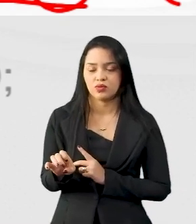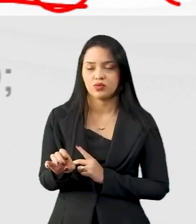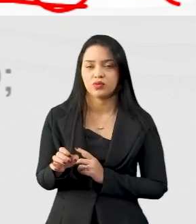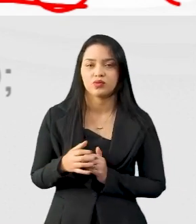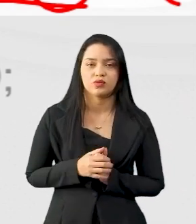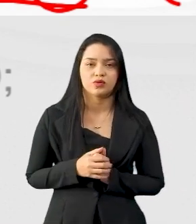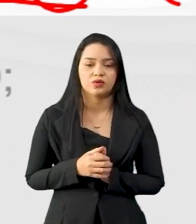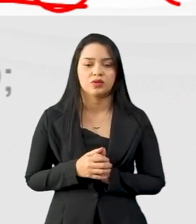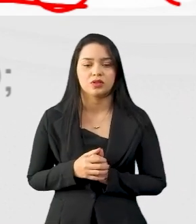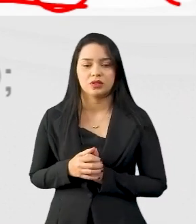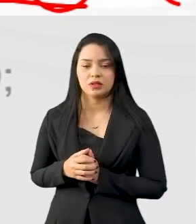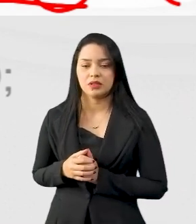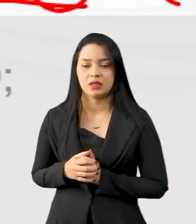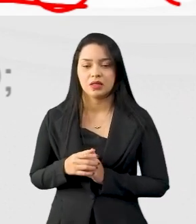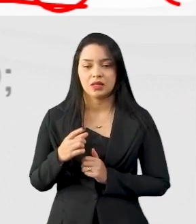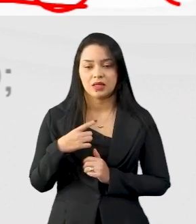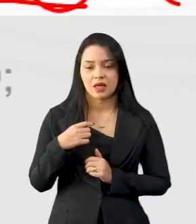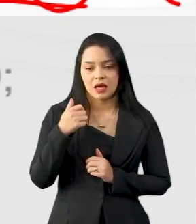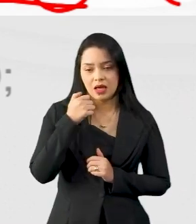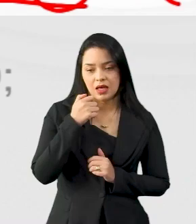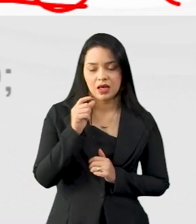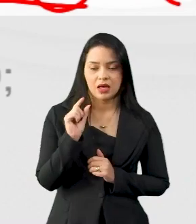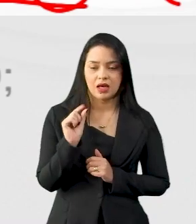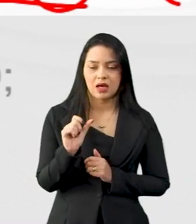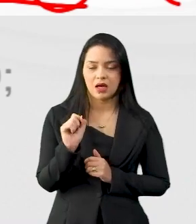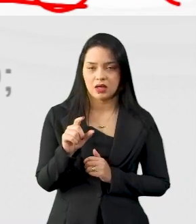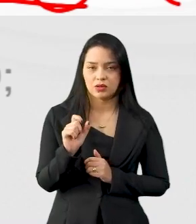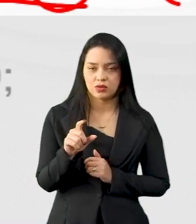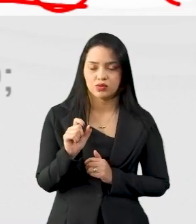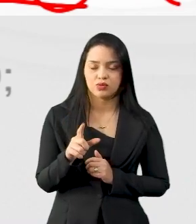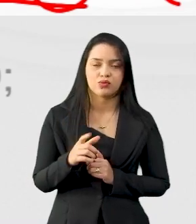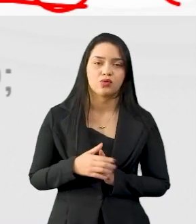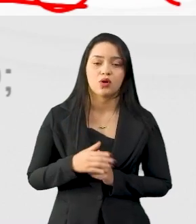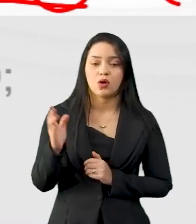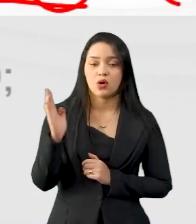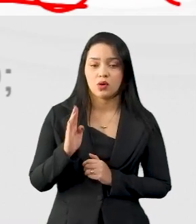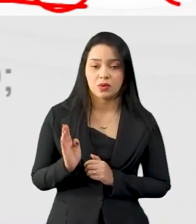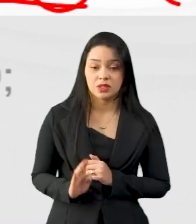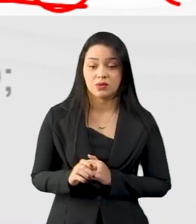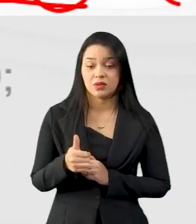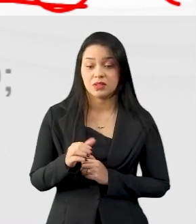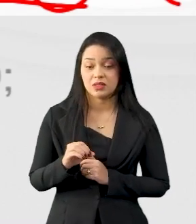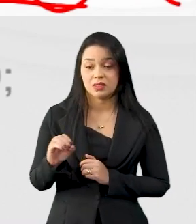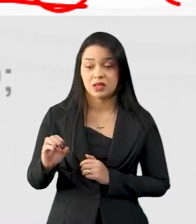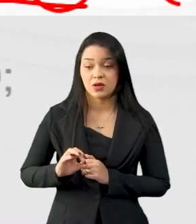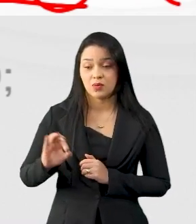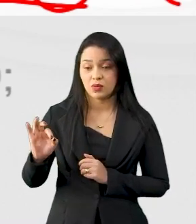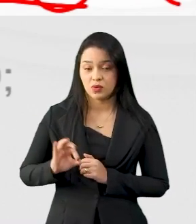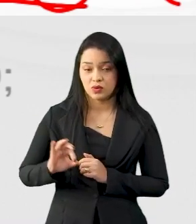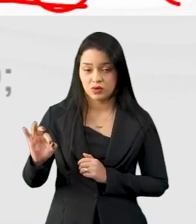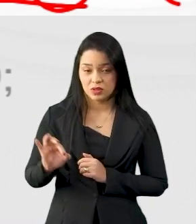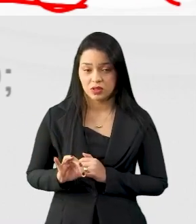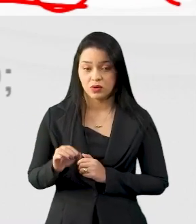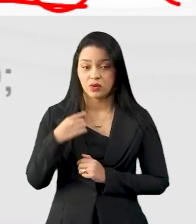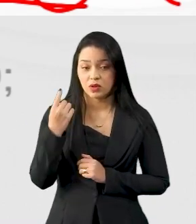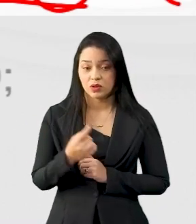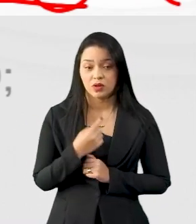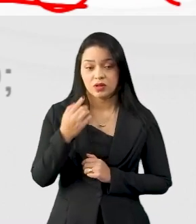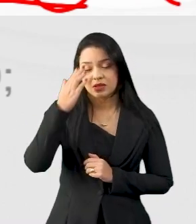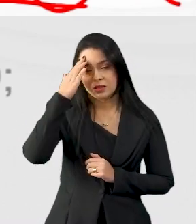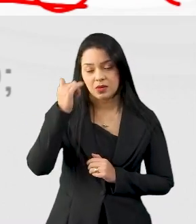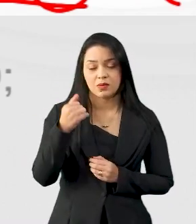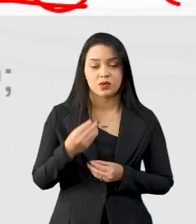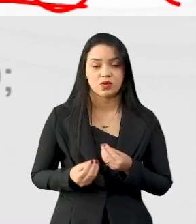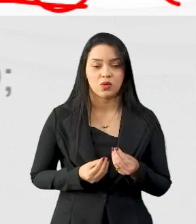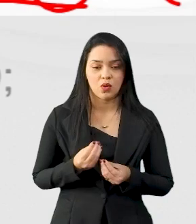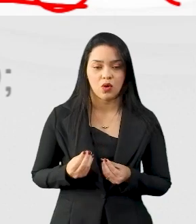Greenwich, vou pegar aqui a canetinha azul, o Brasil vai estar 100% situado no que nós convencionamos